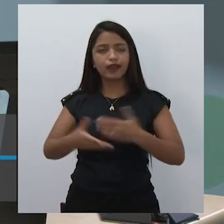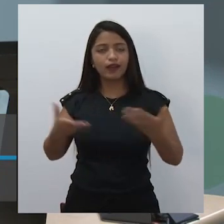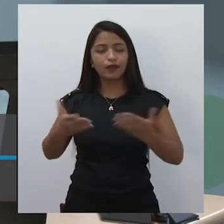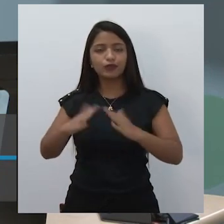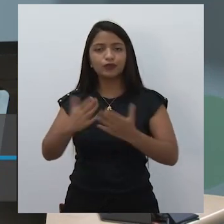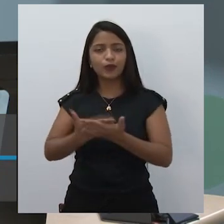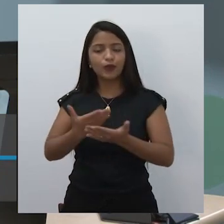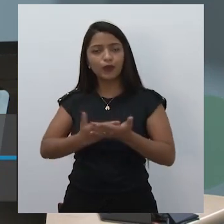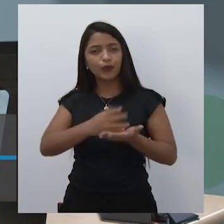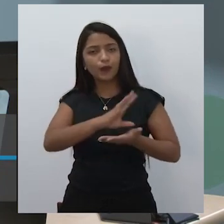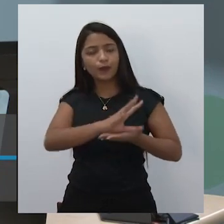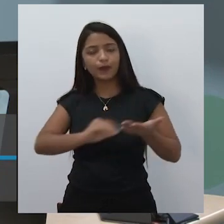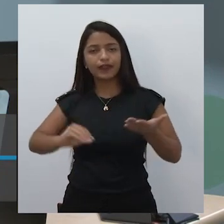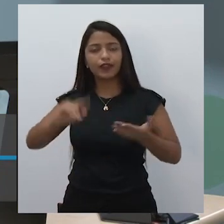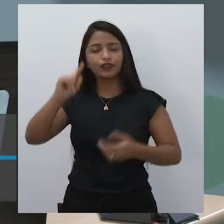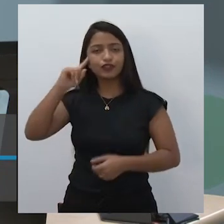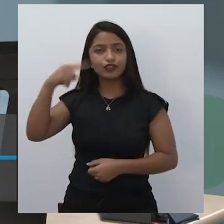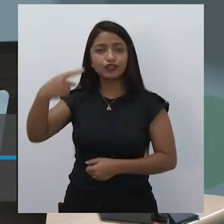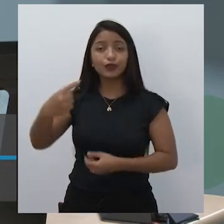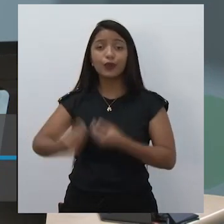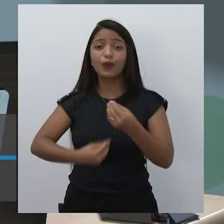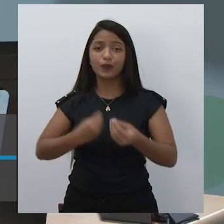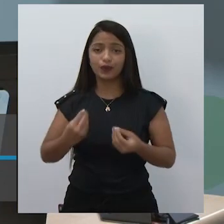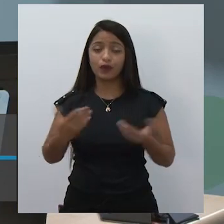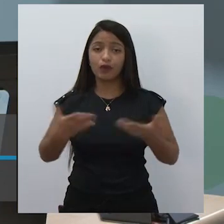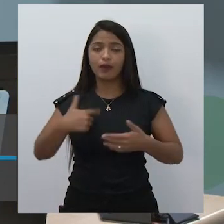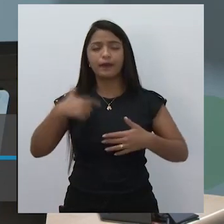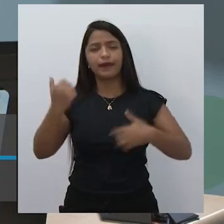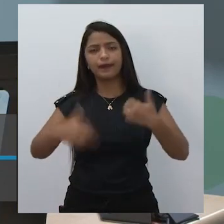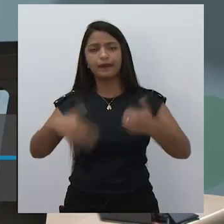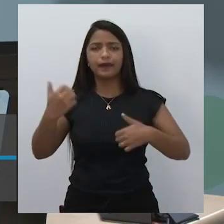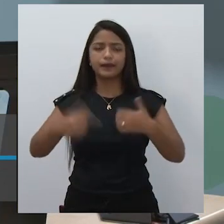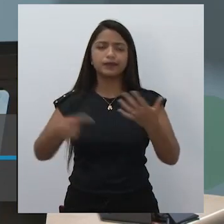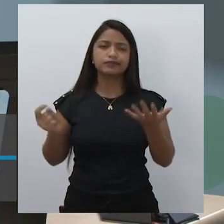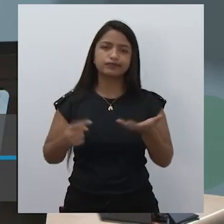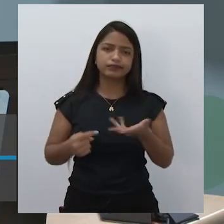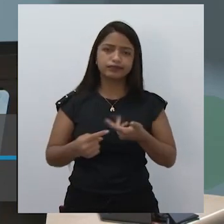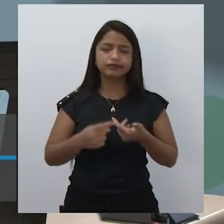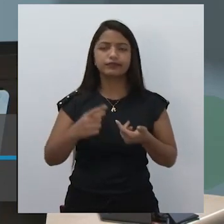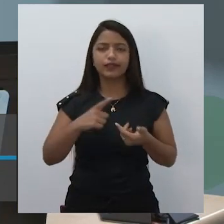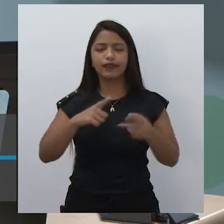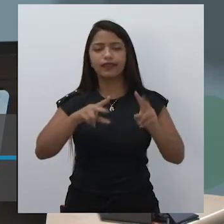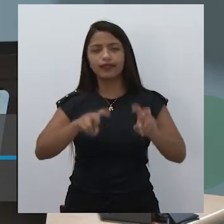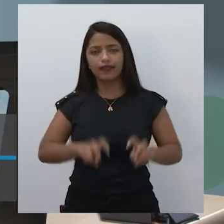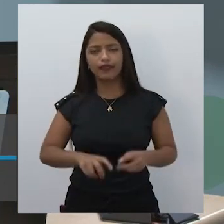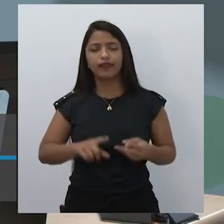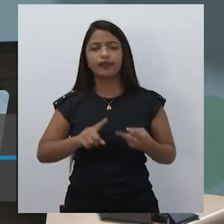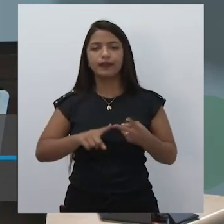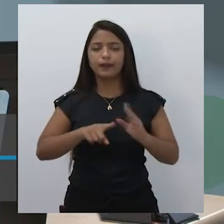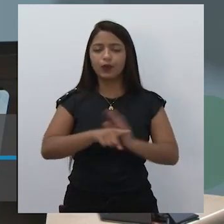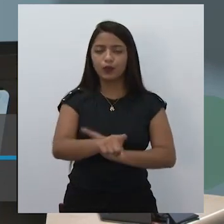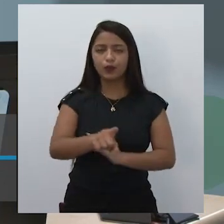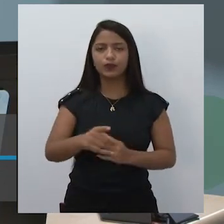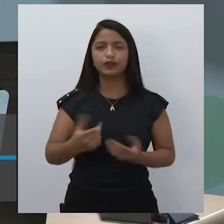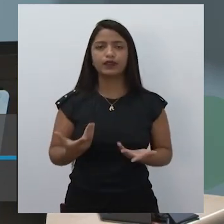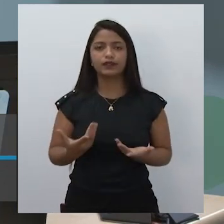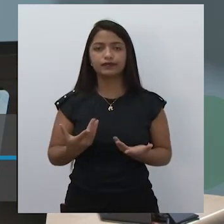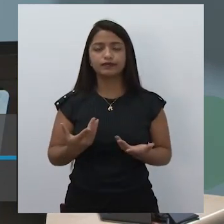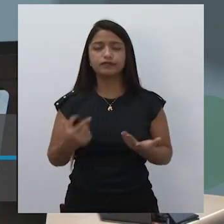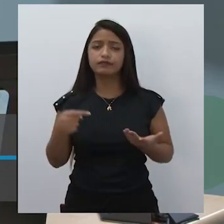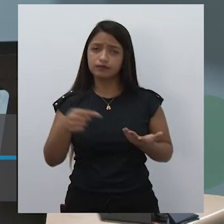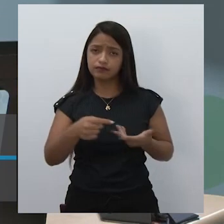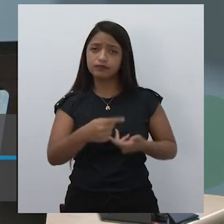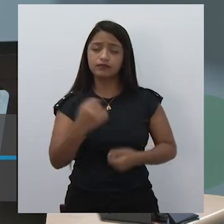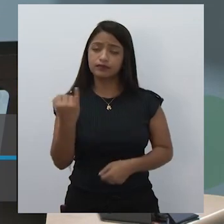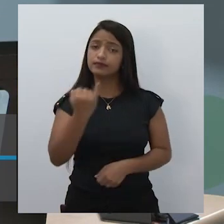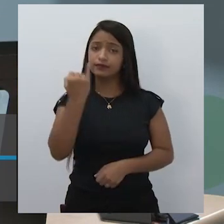está falando aqui, a gente tem esses pontos de ancoragem, né? A gente tem a pergunta norteadora, tudo isso é